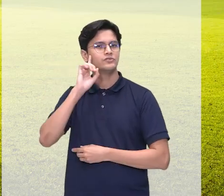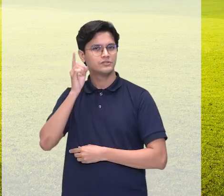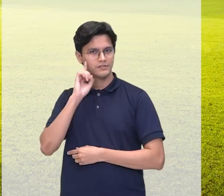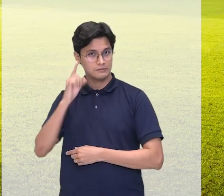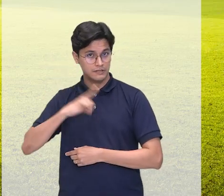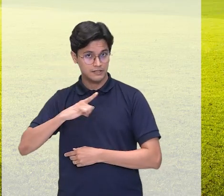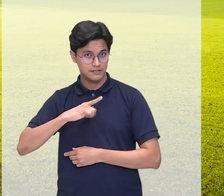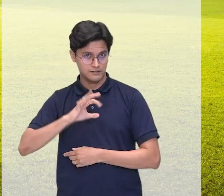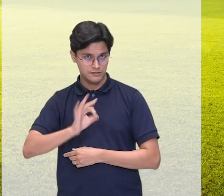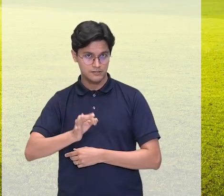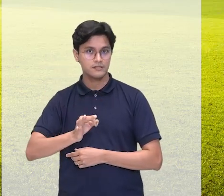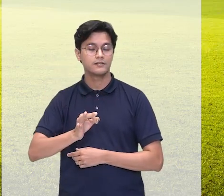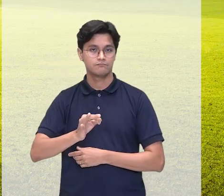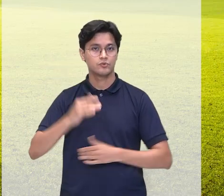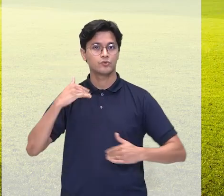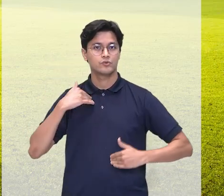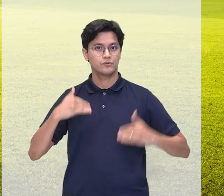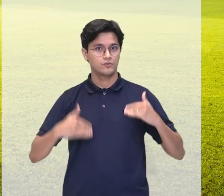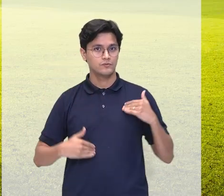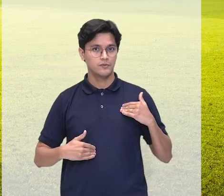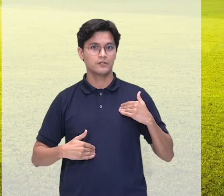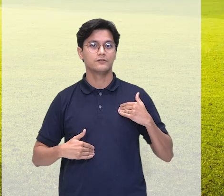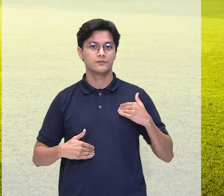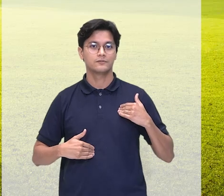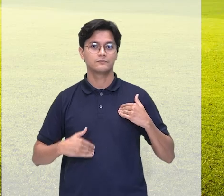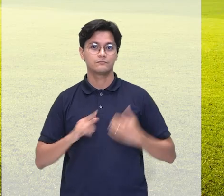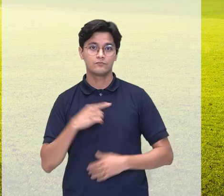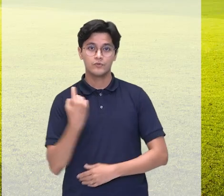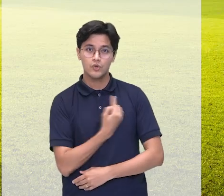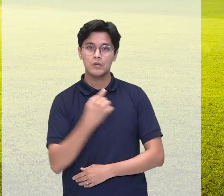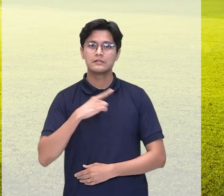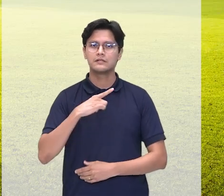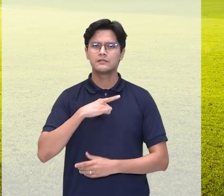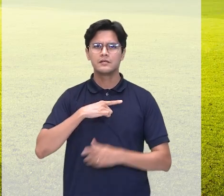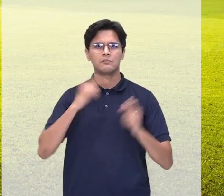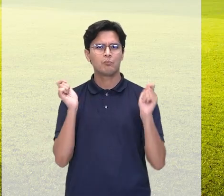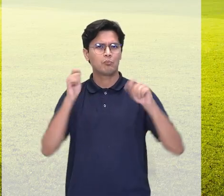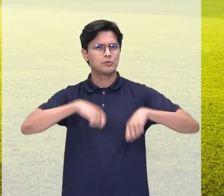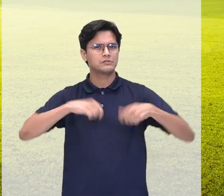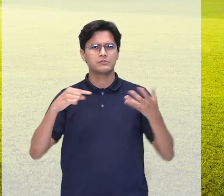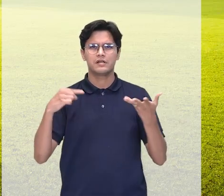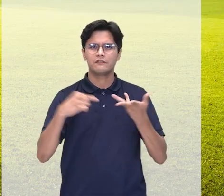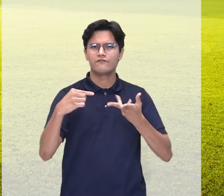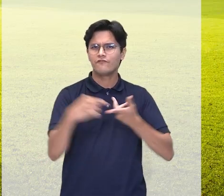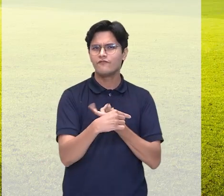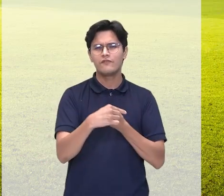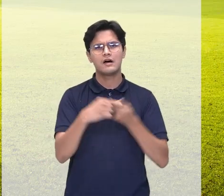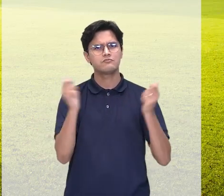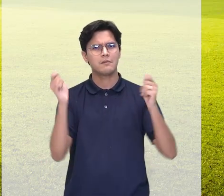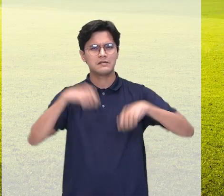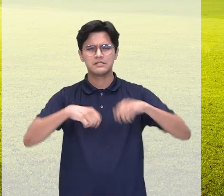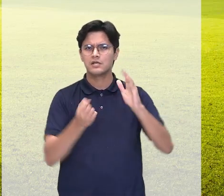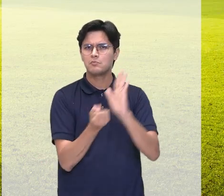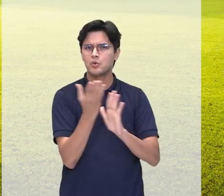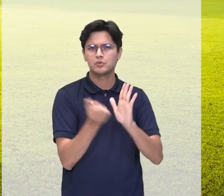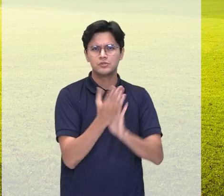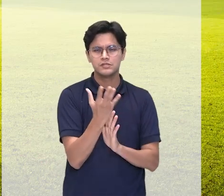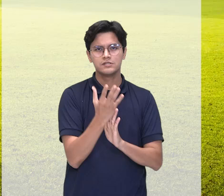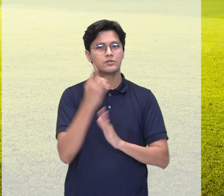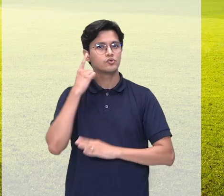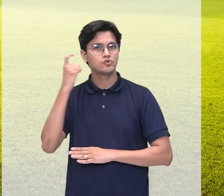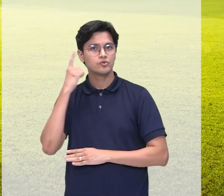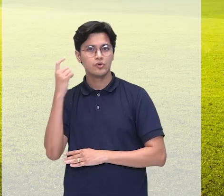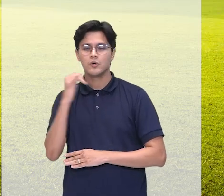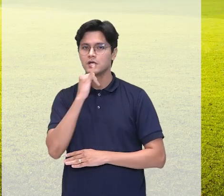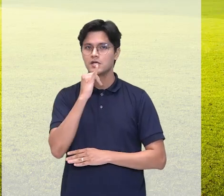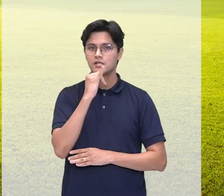O nosso corpo, ele nos oferece muitas possibilidades de produzir sons. Por exemplo, a nossa